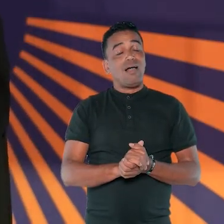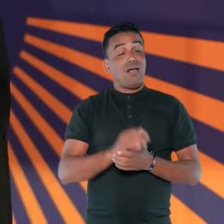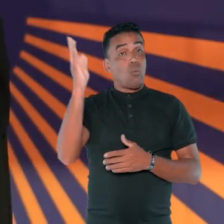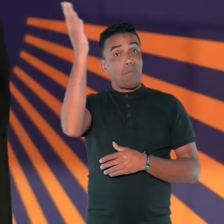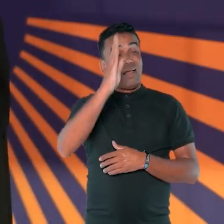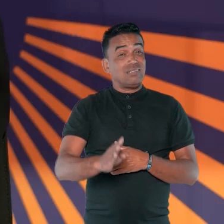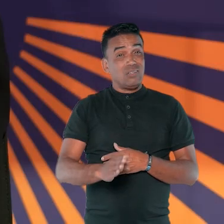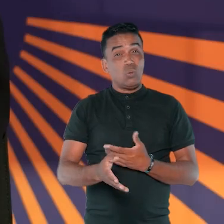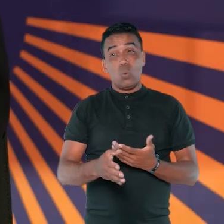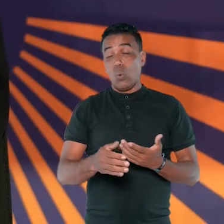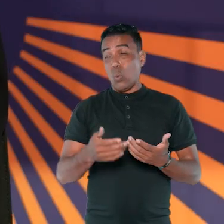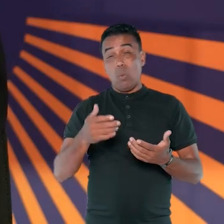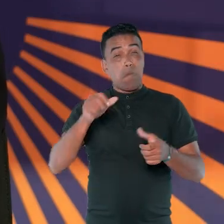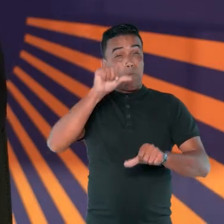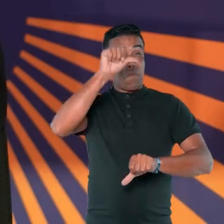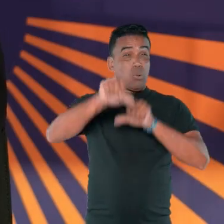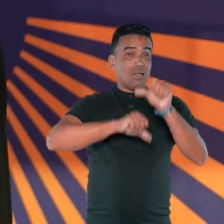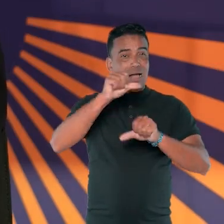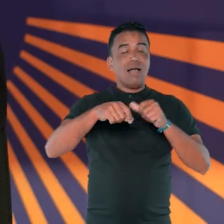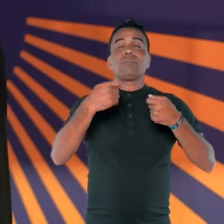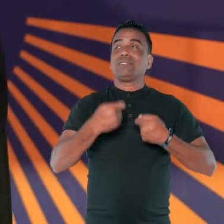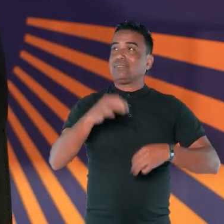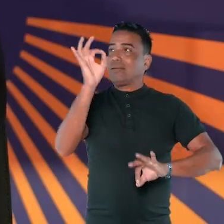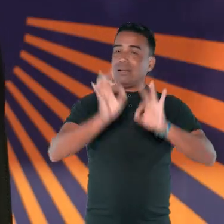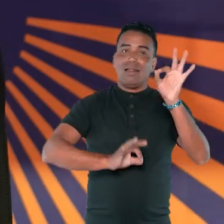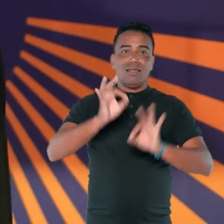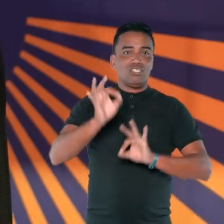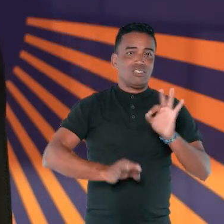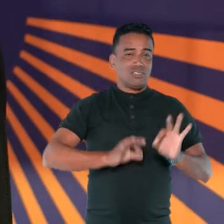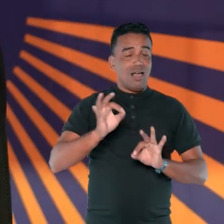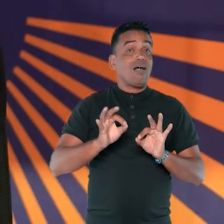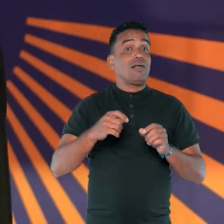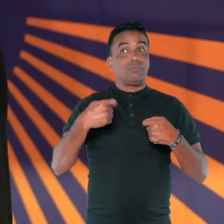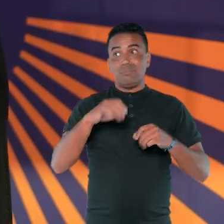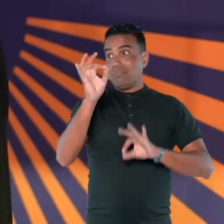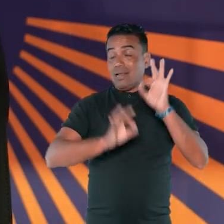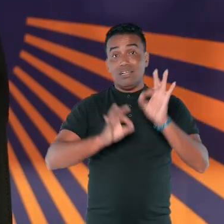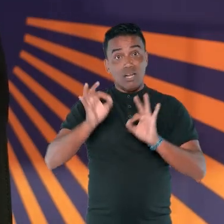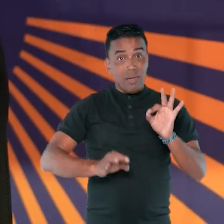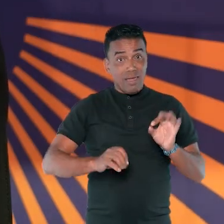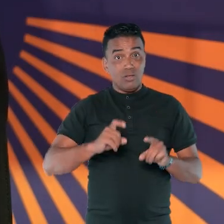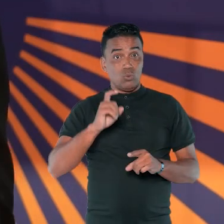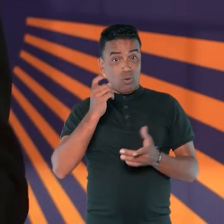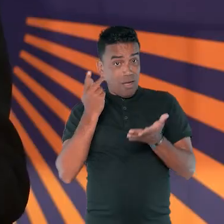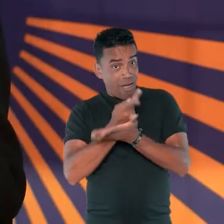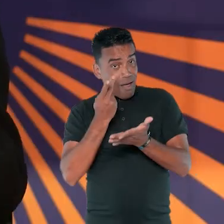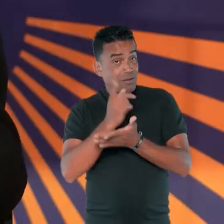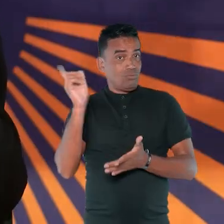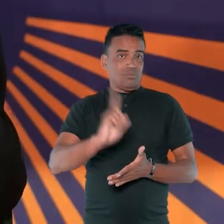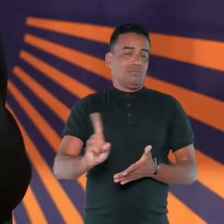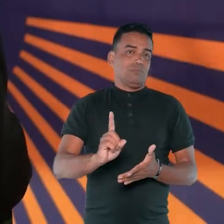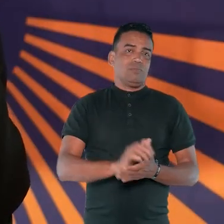com as possibilidades que nós temos, é preciso muito planejamento. Ah, sem planejamento não dá errado, não. Porque nós